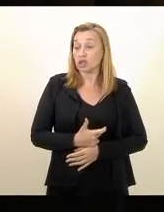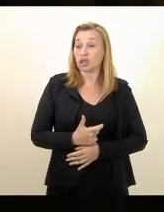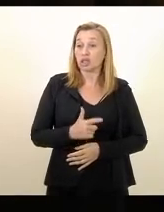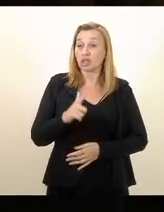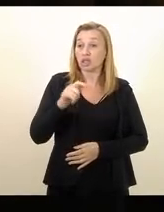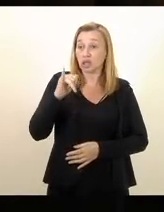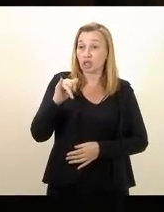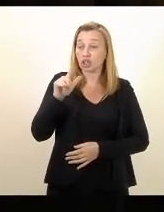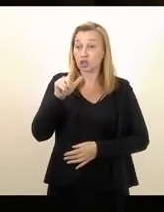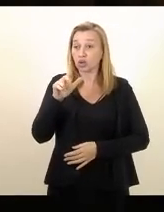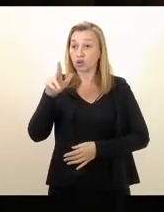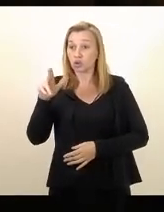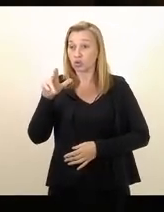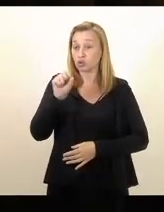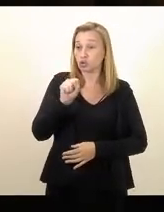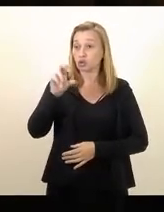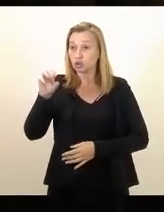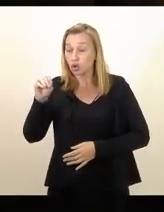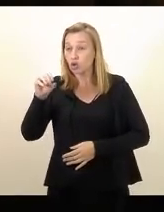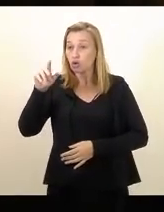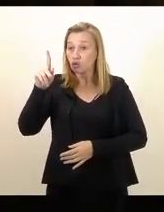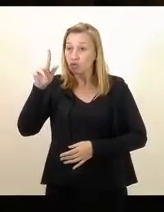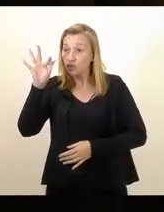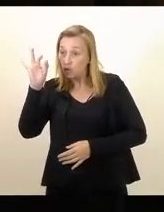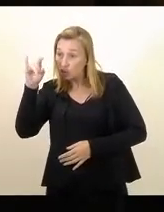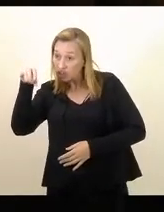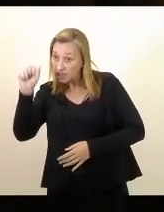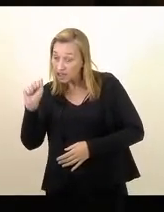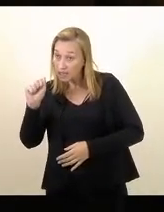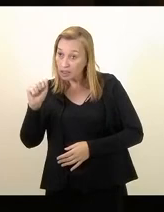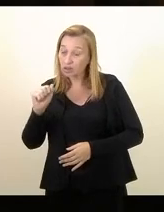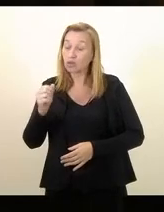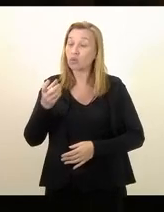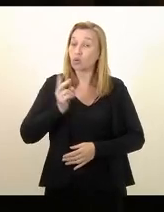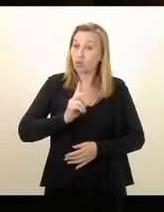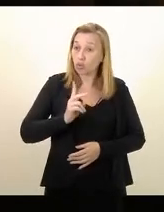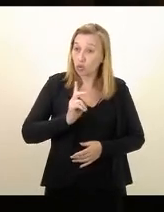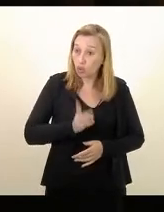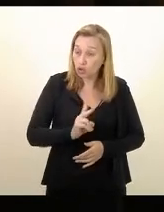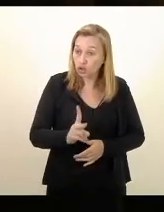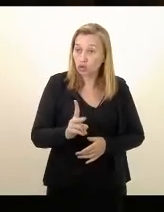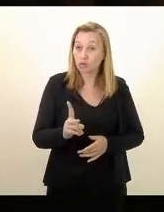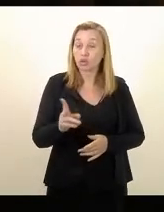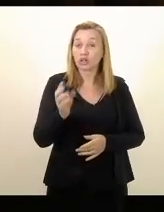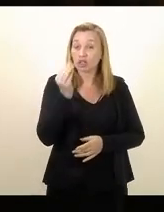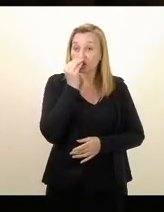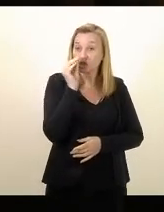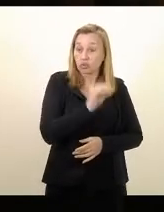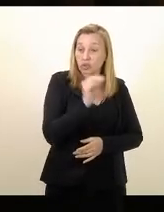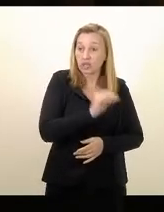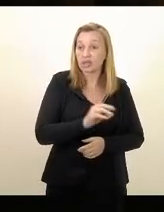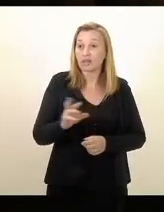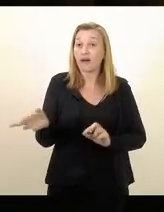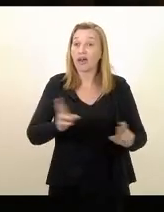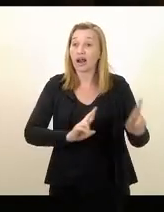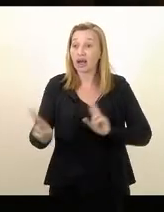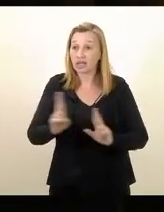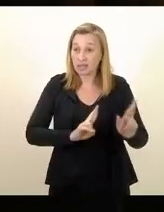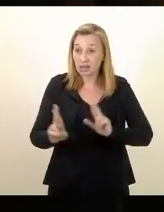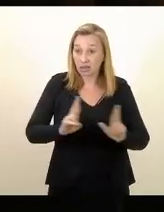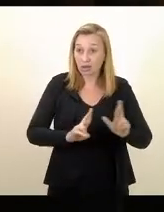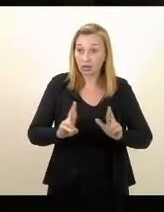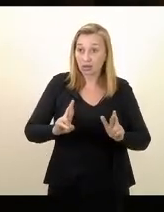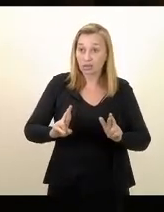cercada de hispanofonia por todos os lados o Brasil continua negando a relação com a sua com a América